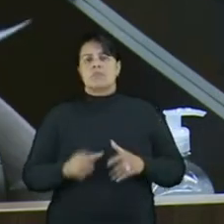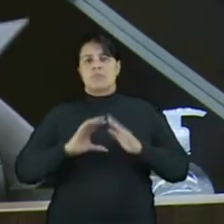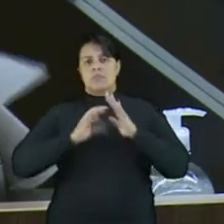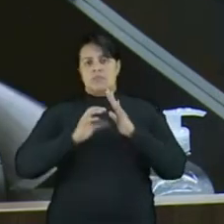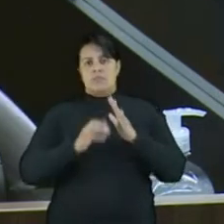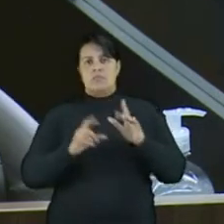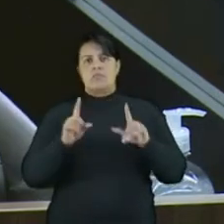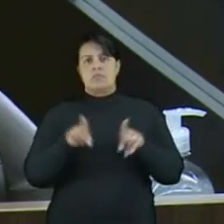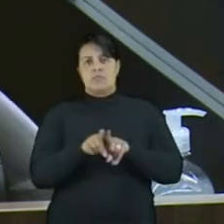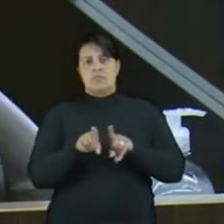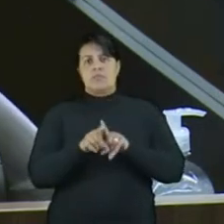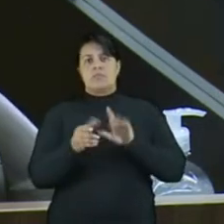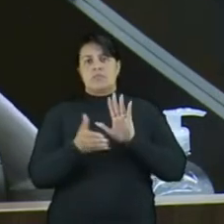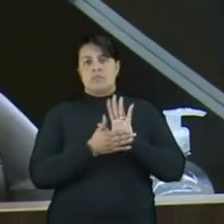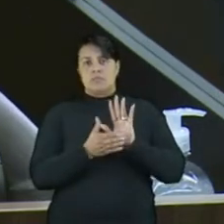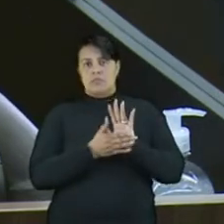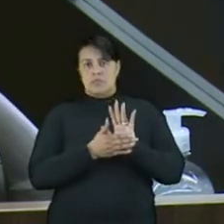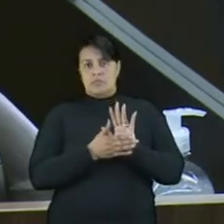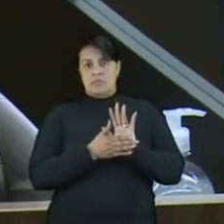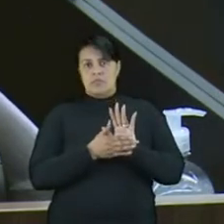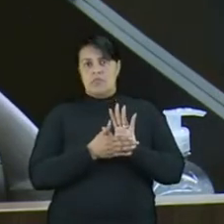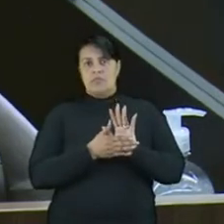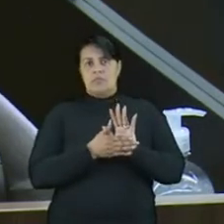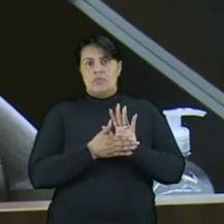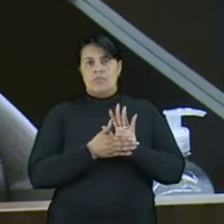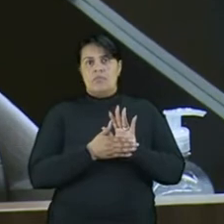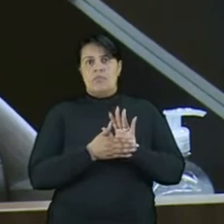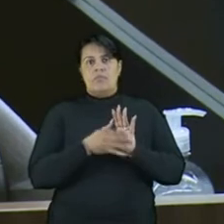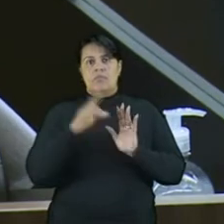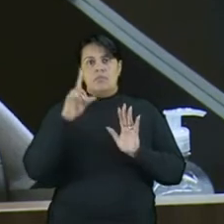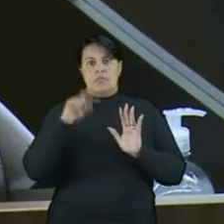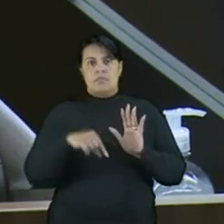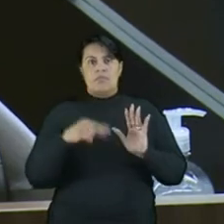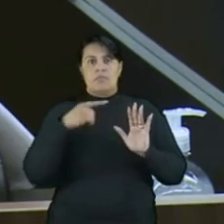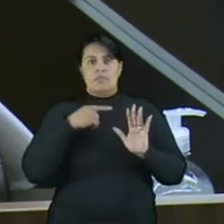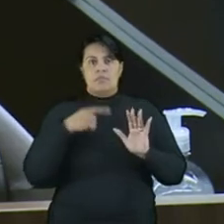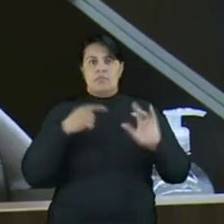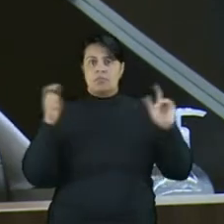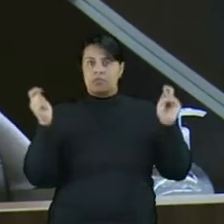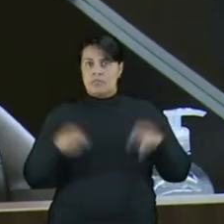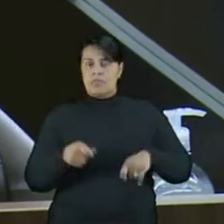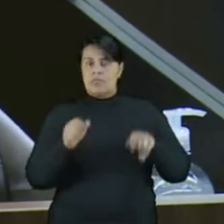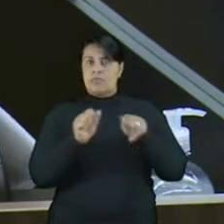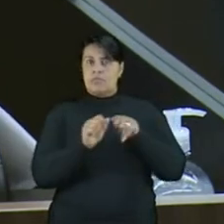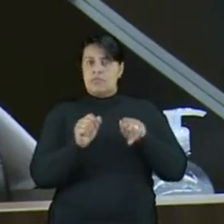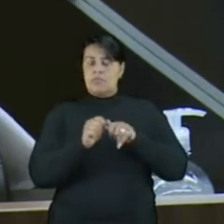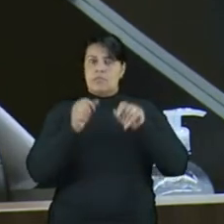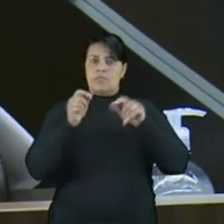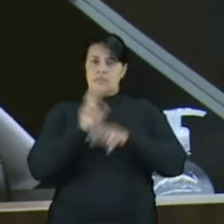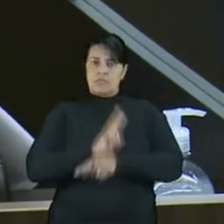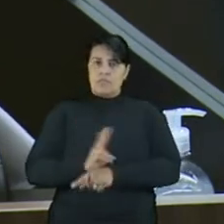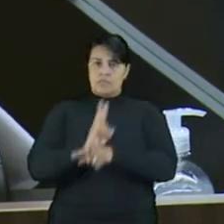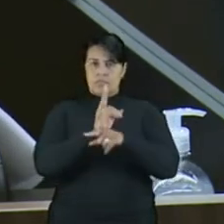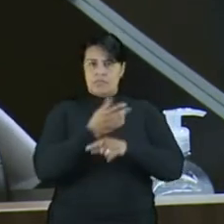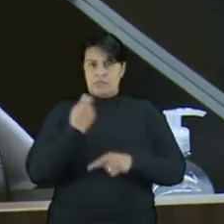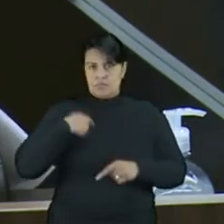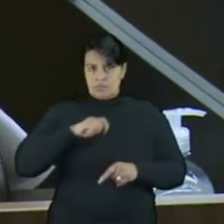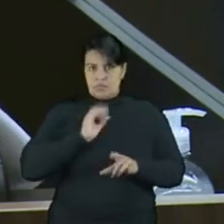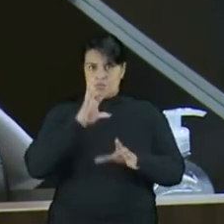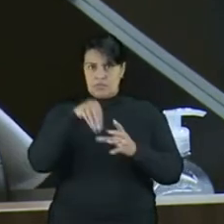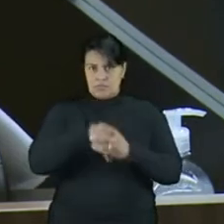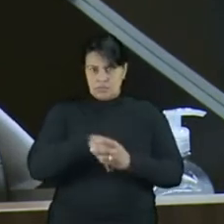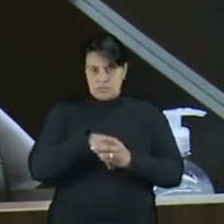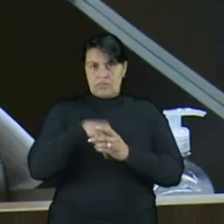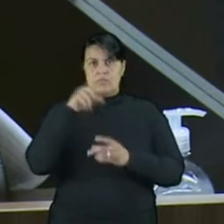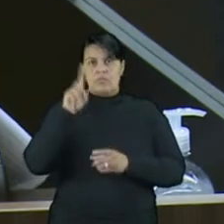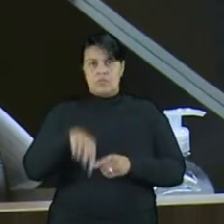Inclusive, eu proponho aqui, quero ver se consta, a possibilidade de fazer auditorias internas, especialmente para poder